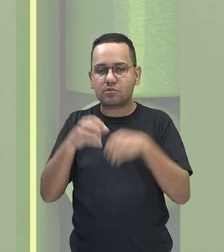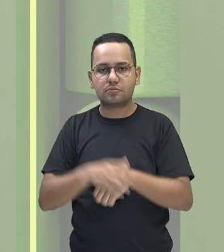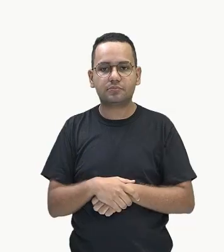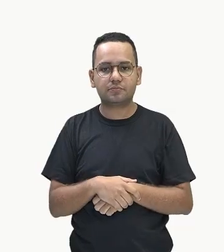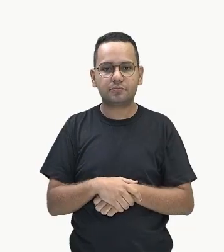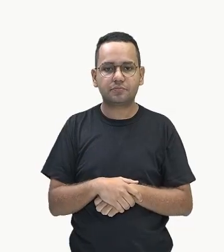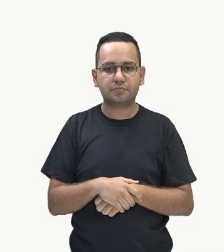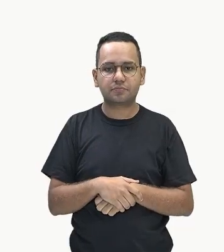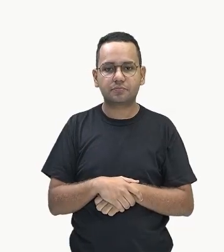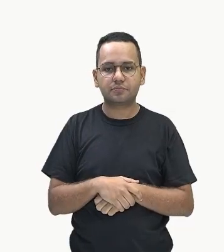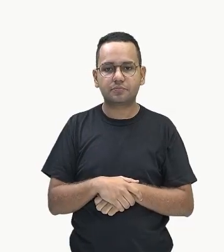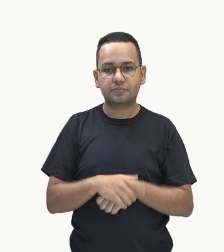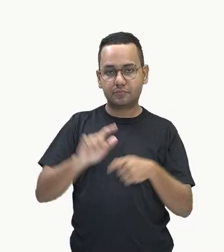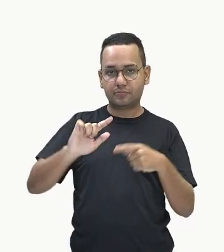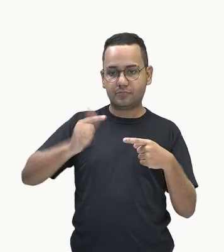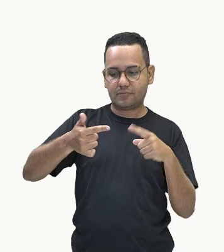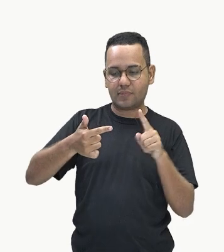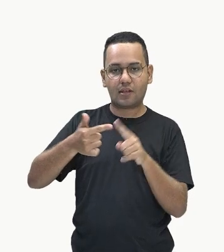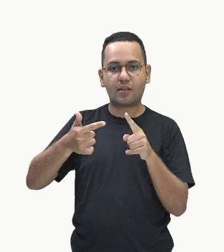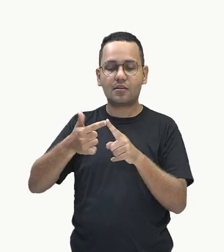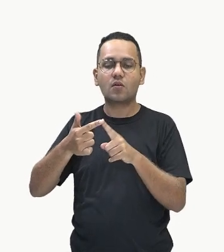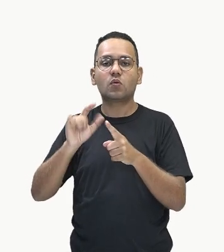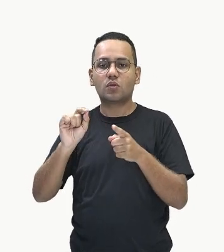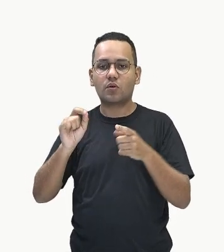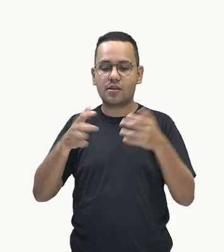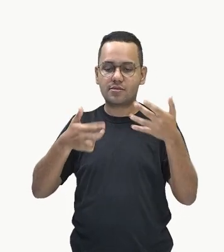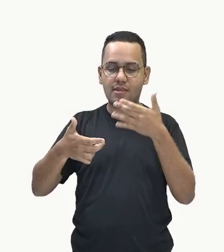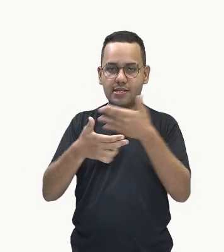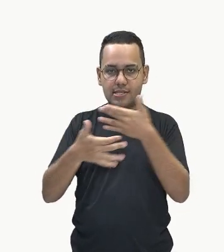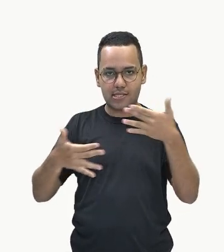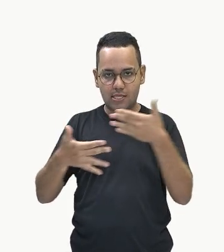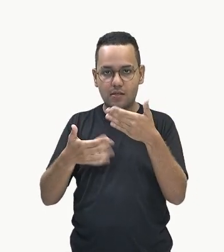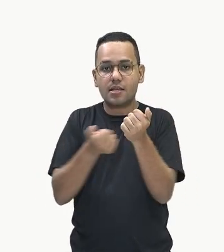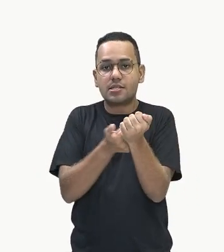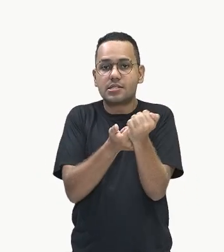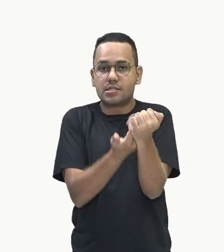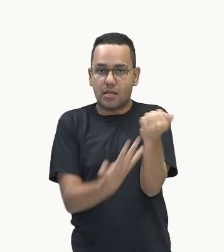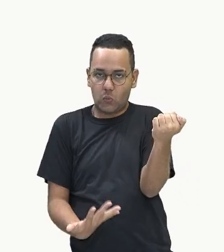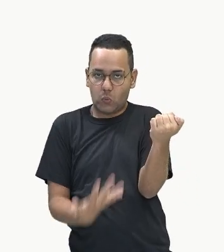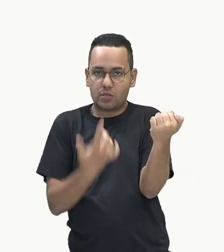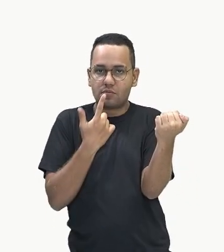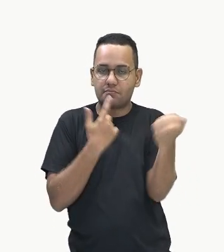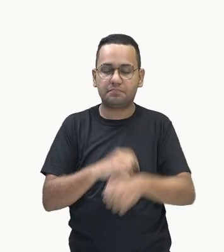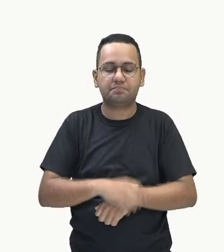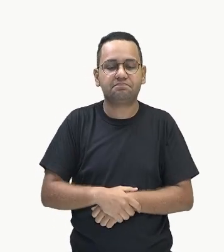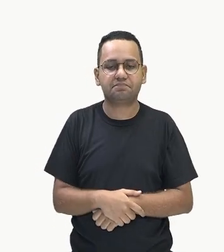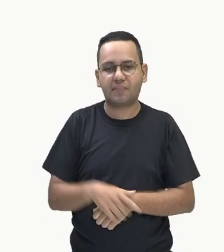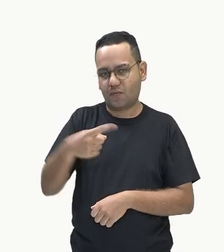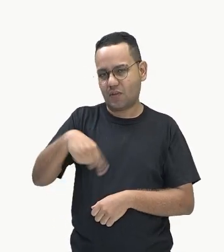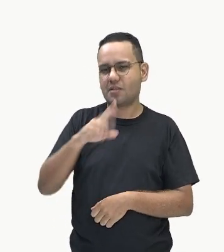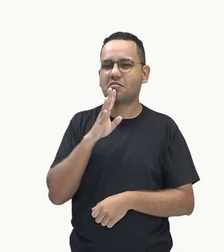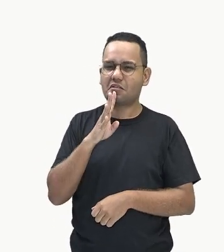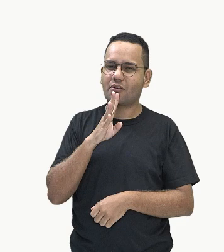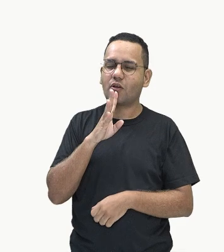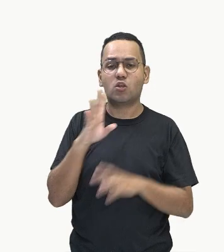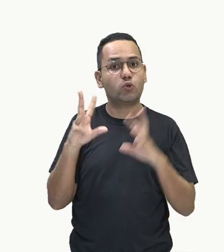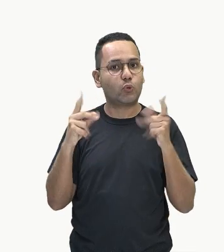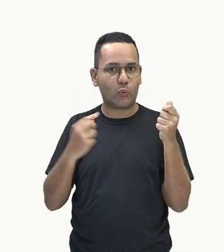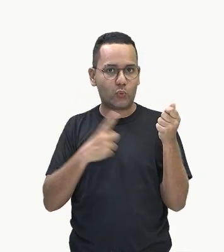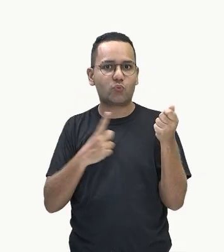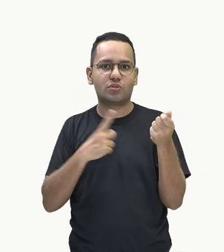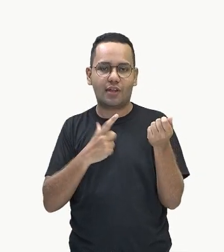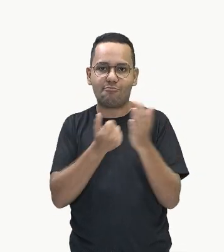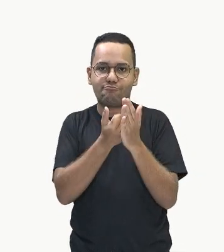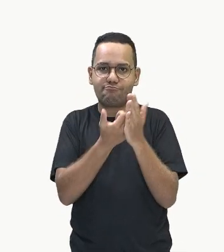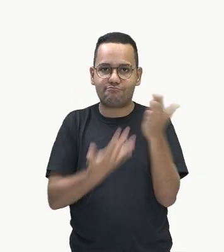Tecido sanguíneo, né? Todos vocês também conhecem o tecido sanguíneo. Eu acredito que todos vocês têm sangue, tá? Quem falar que não